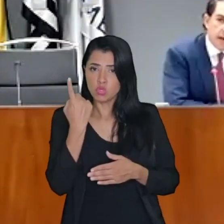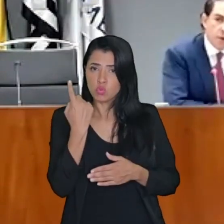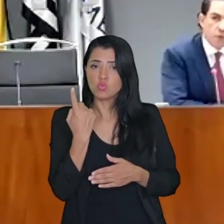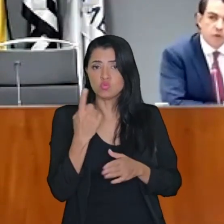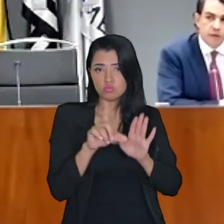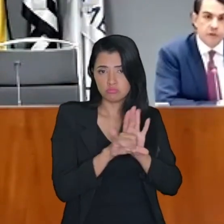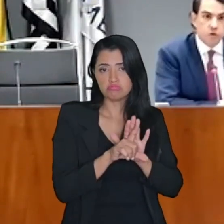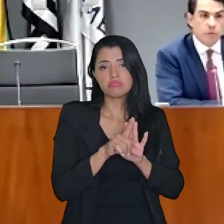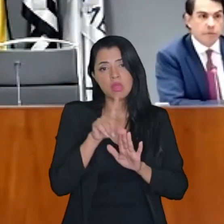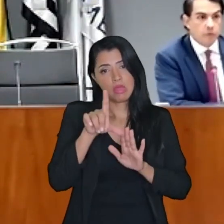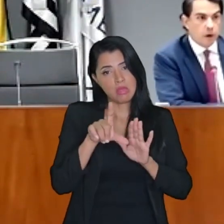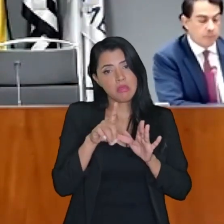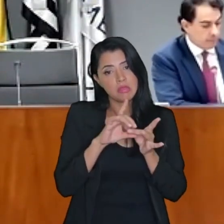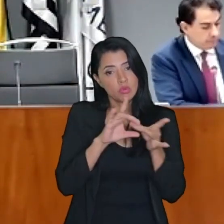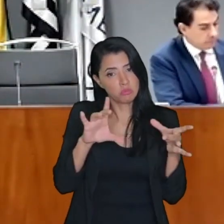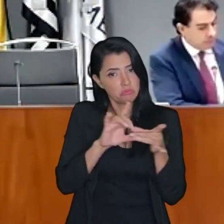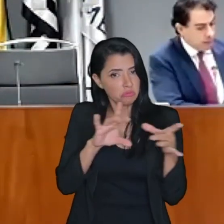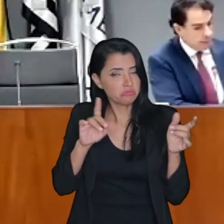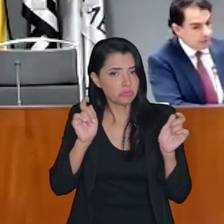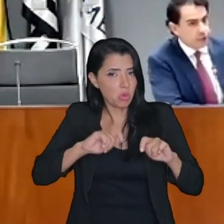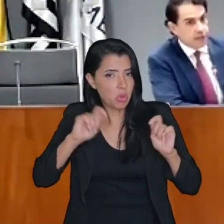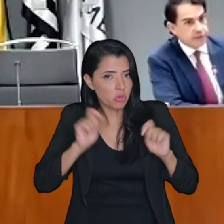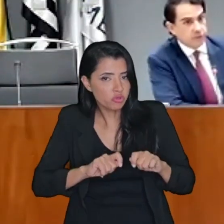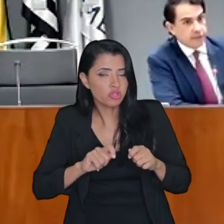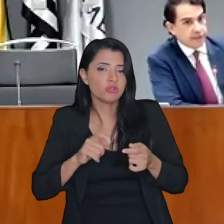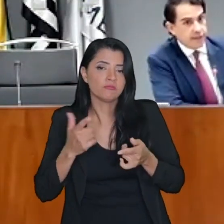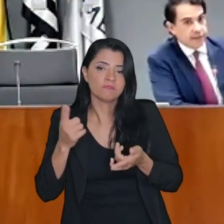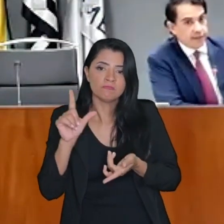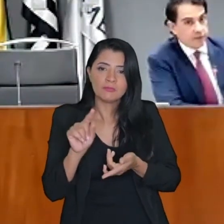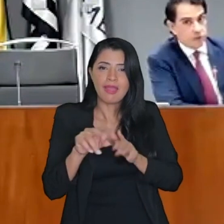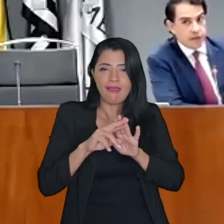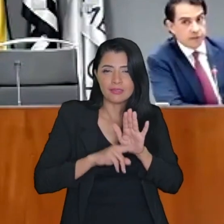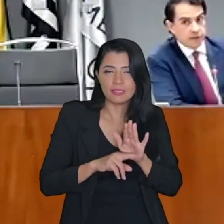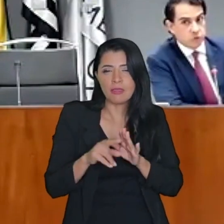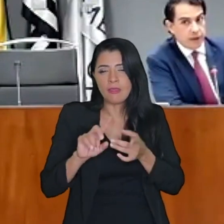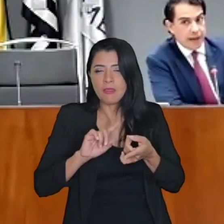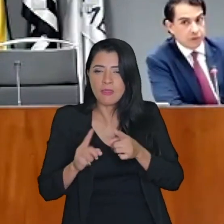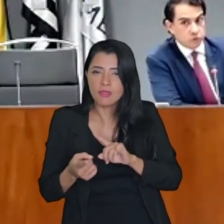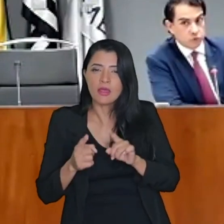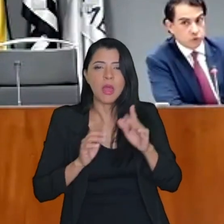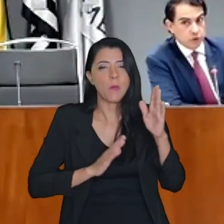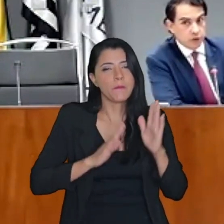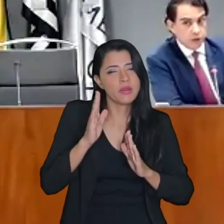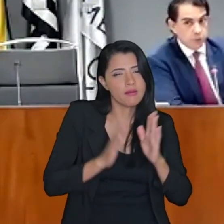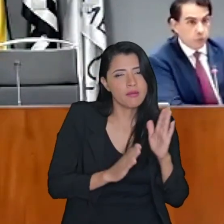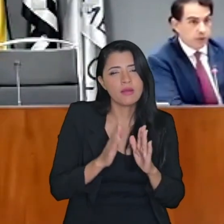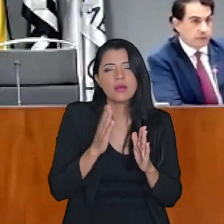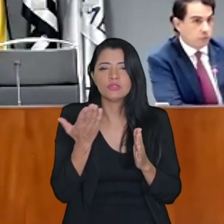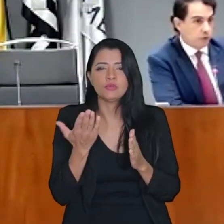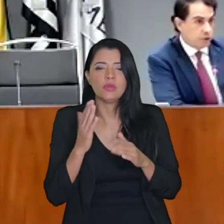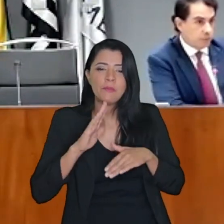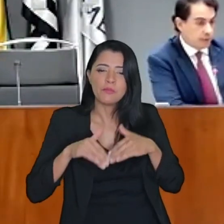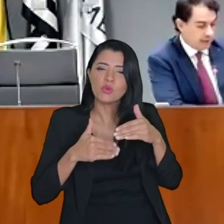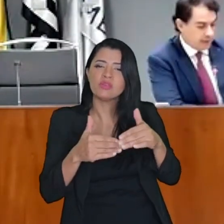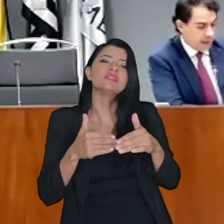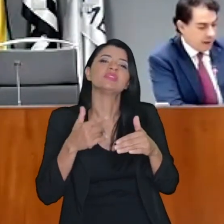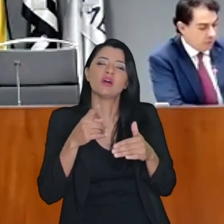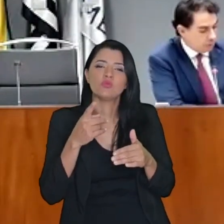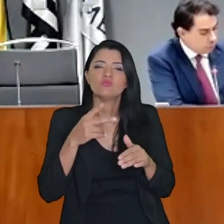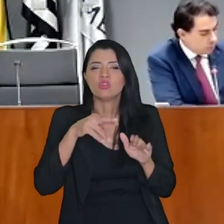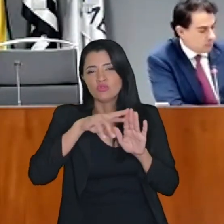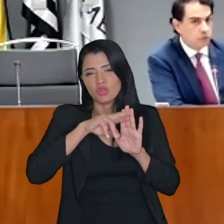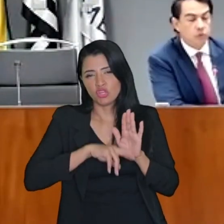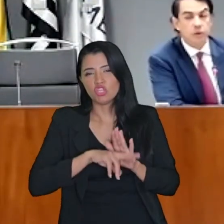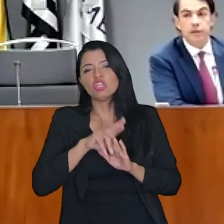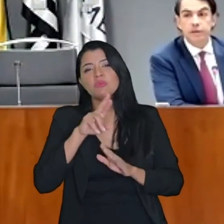dispositivo, a lei autoriza, de alguma forma, a mitigação das regras relacionadas aos prazos de progressão do regime